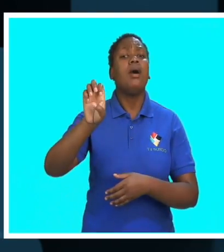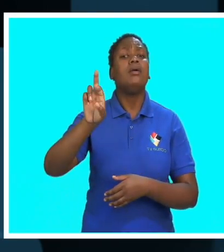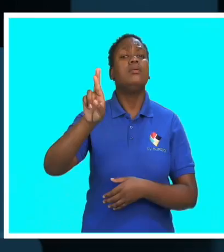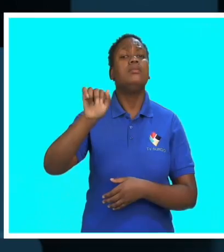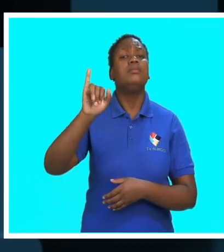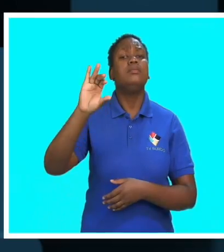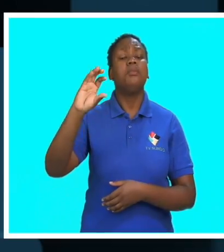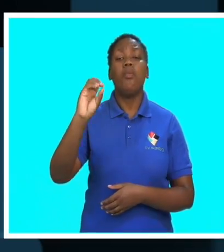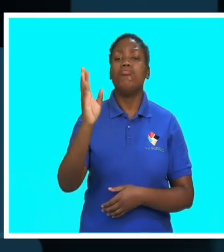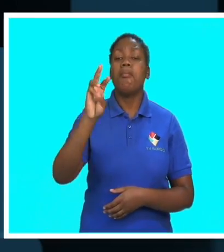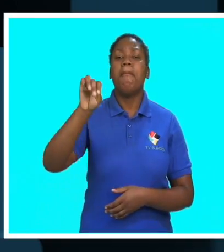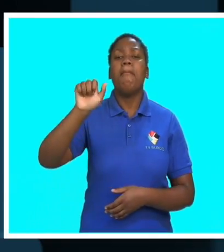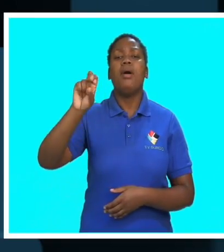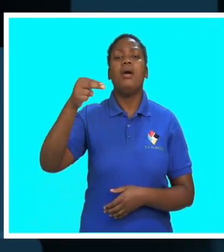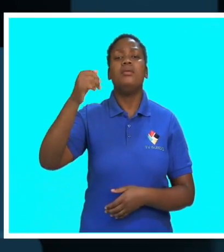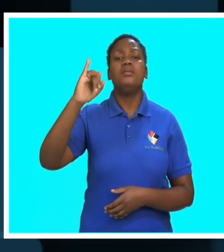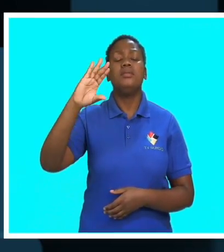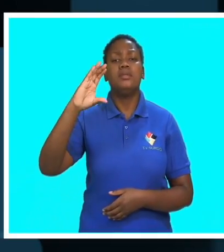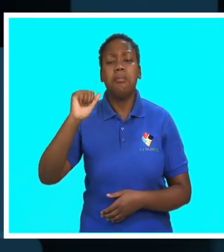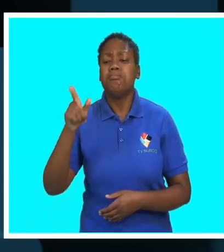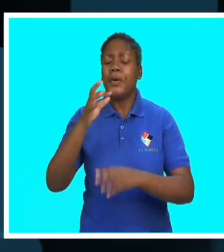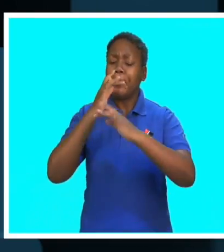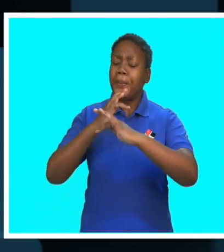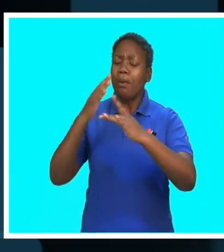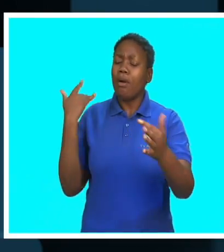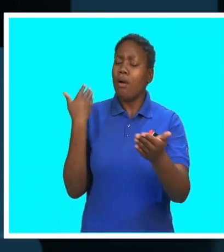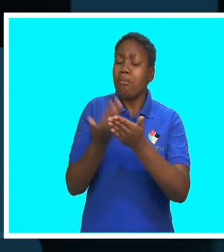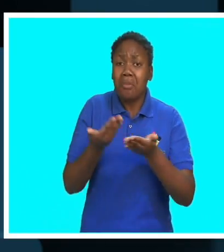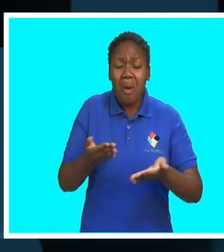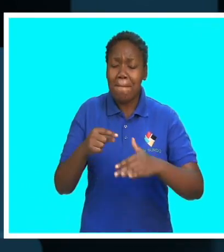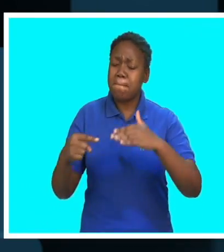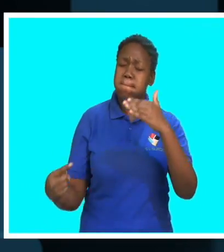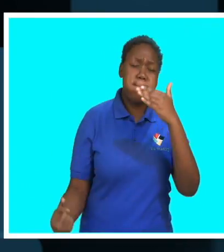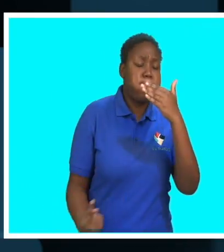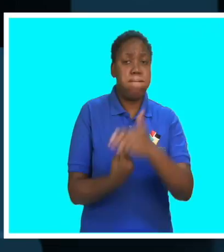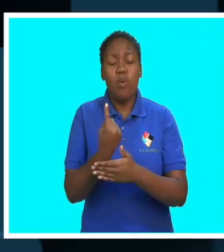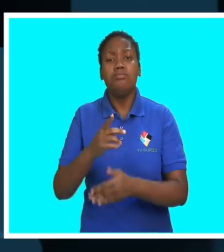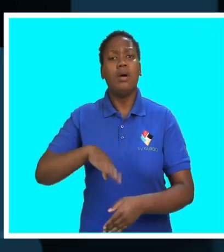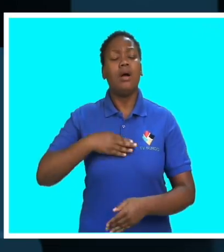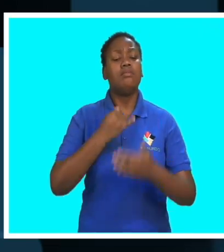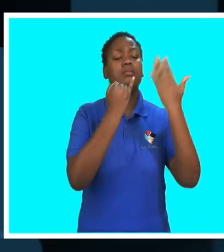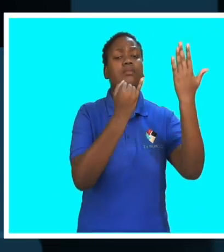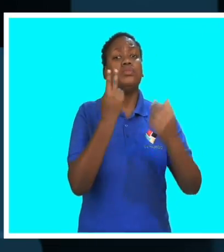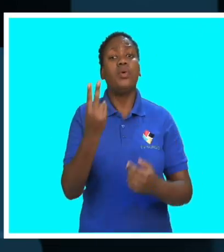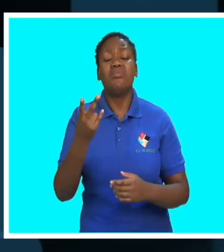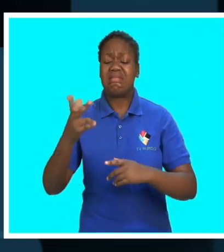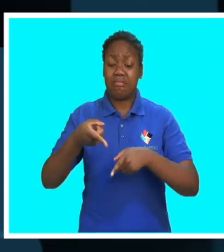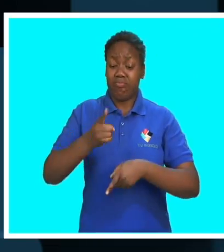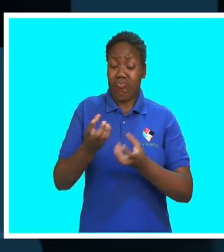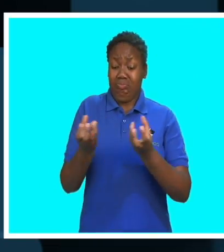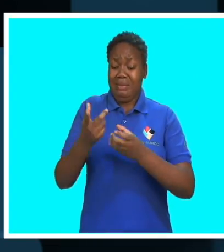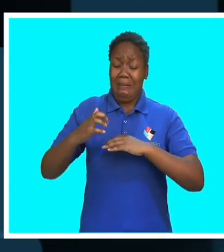Este é o semblante de Américo Manhessa, cantor e saxofonista. Tem 62 anos de idade e foi